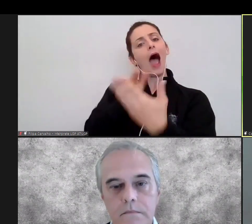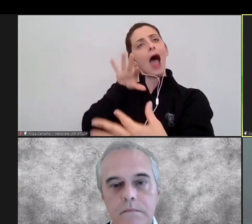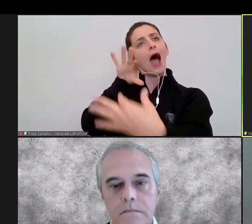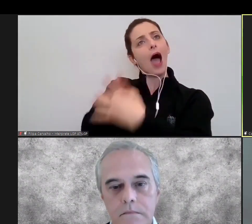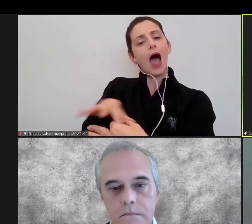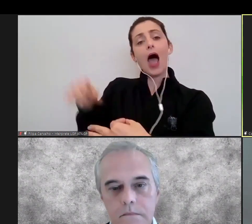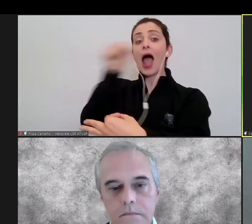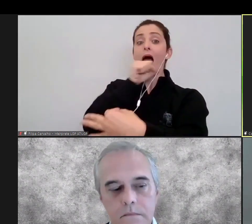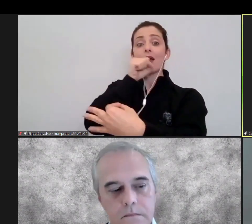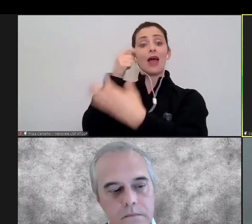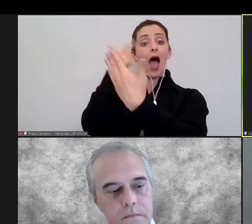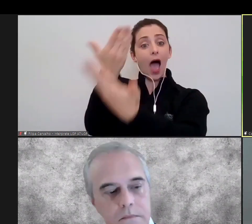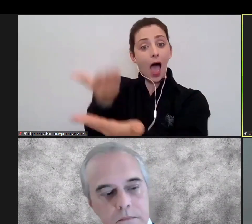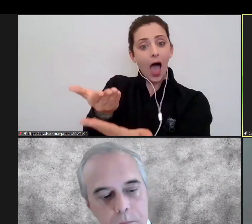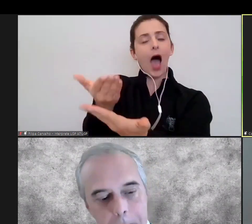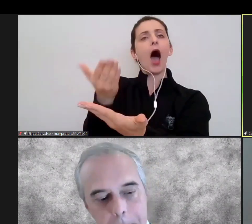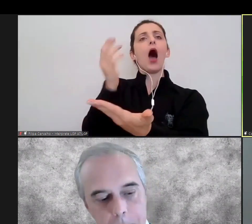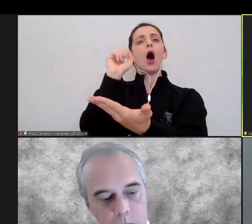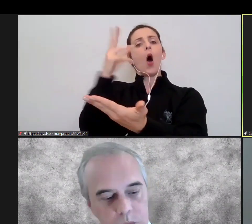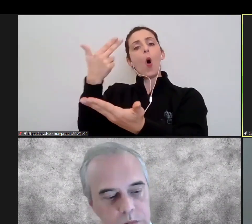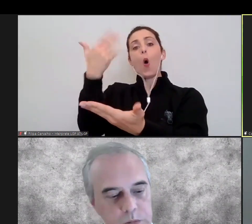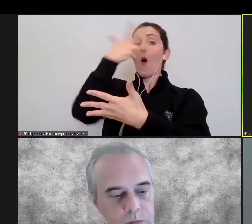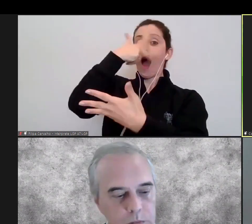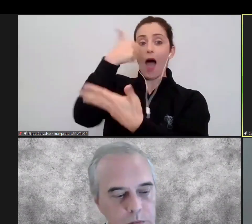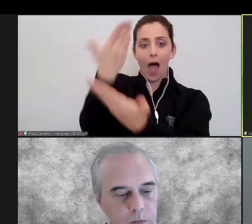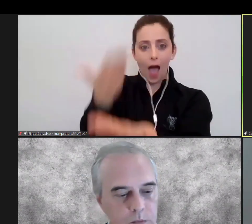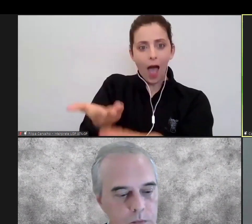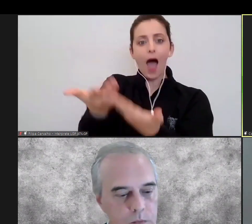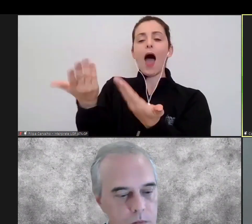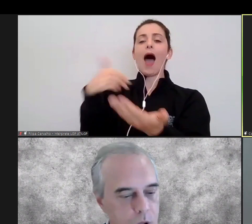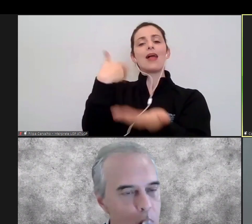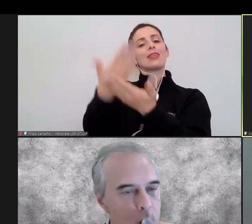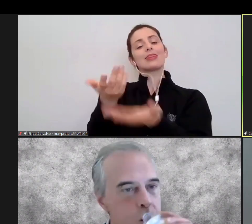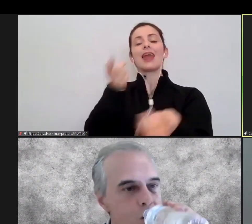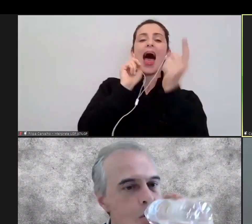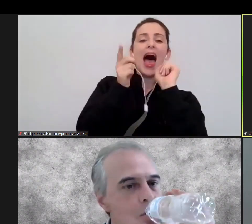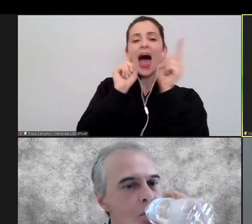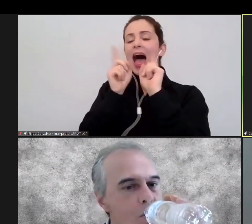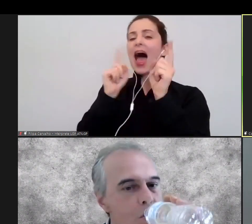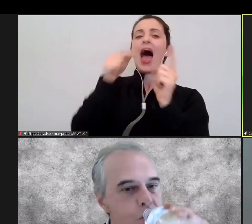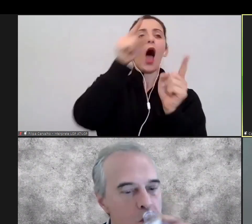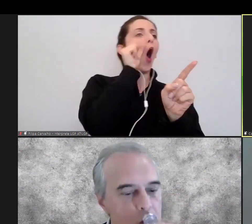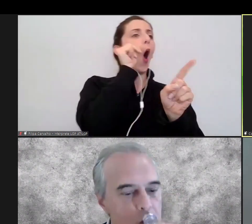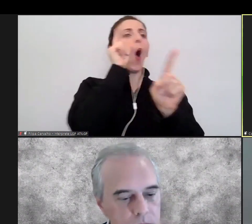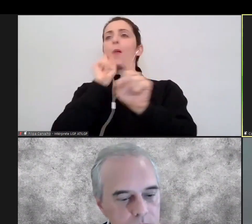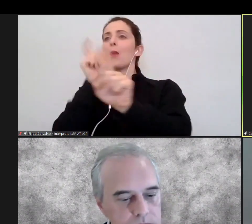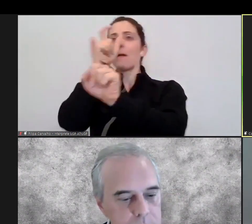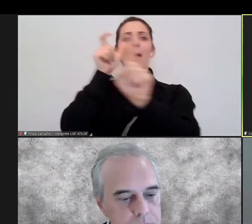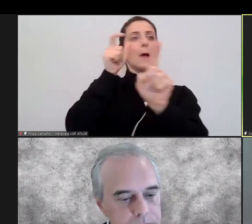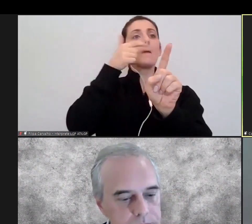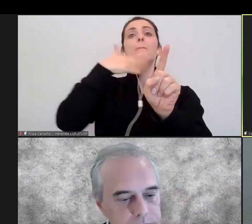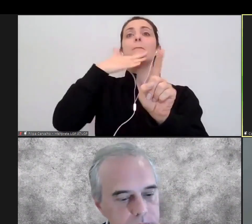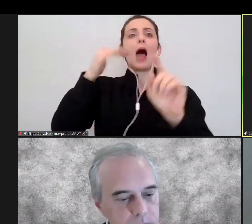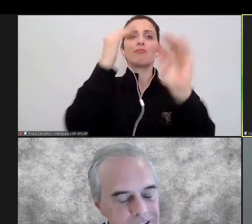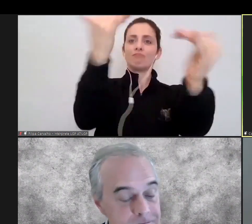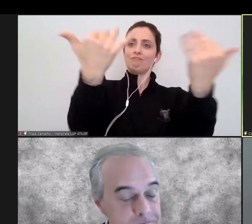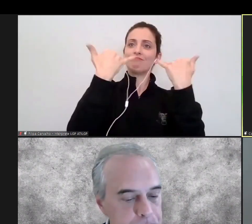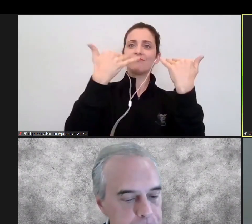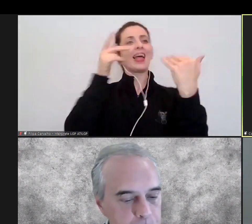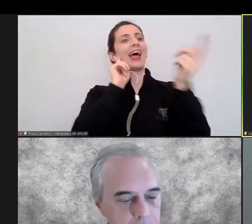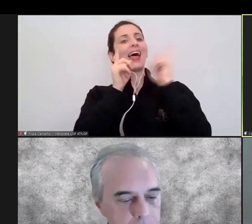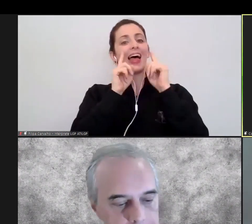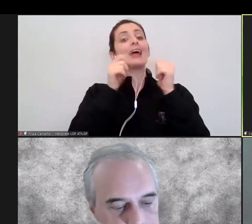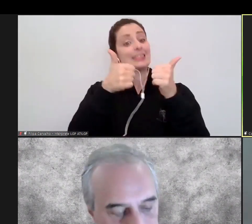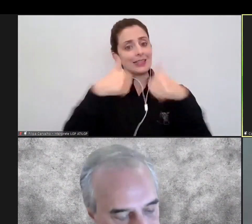ele vai representar, ele vai entreter a mulher branca, ele vai entreter o homem branco, muitas vezes isso acontece. Agora, se esse mesmo indivíduo